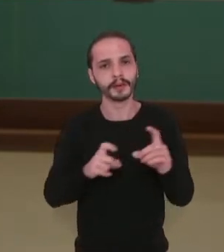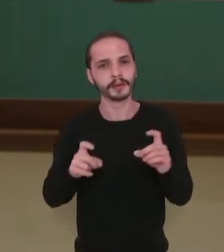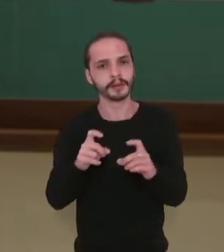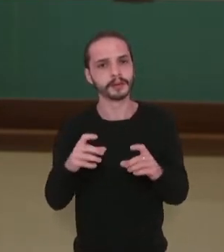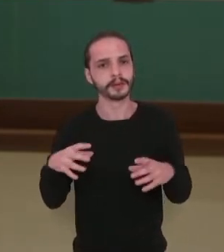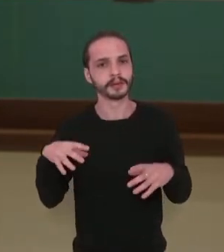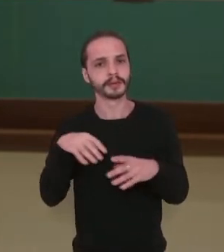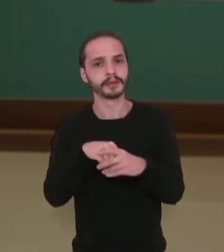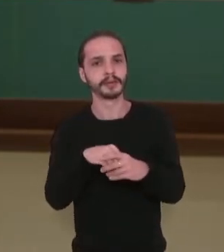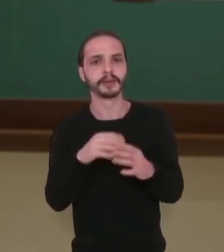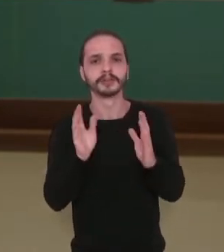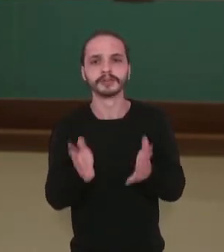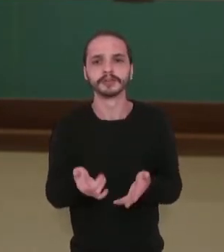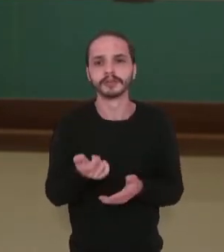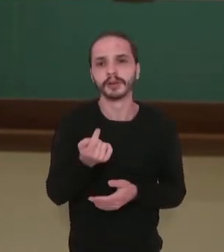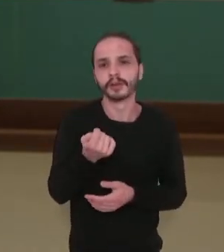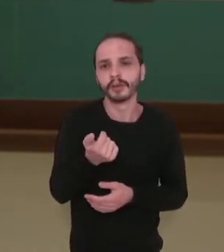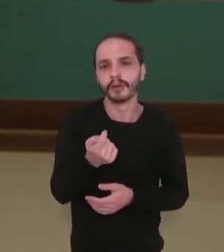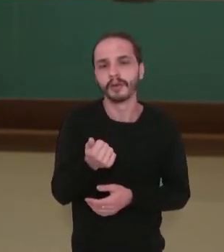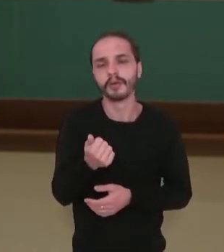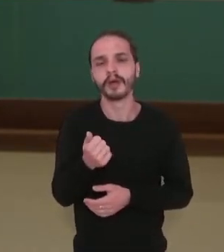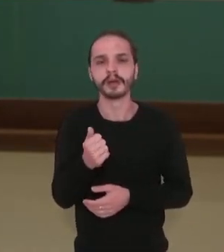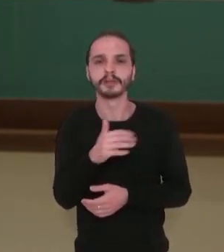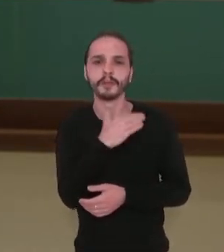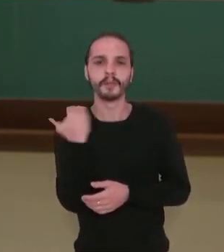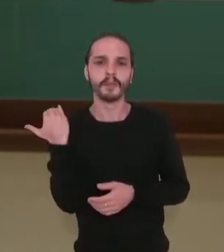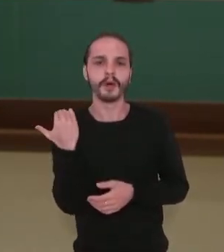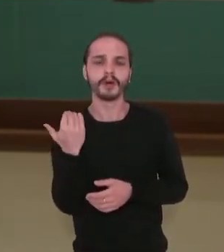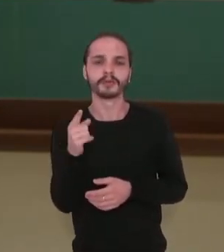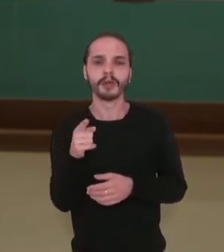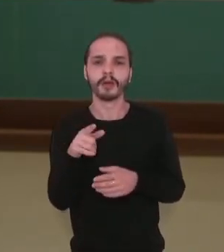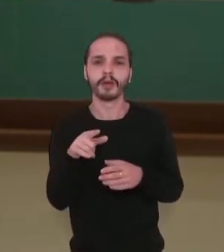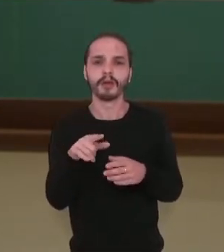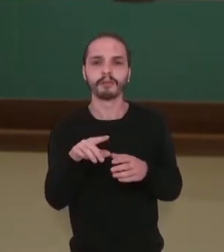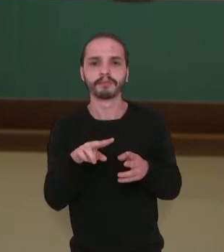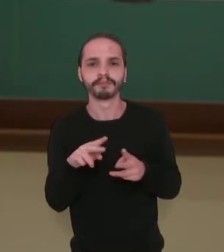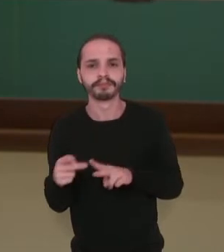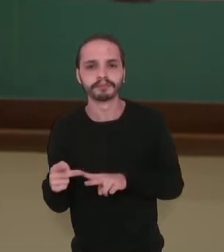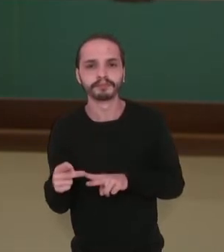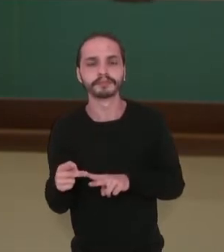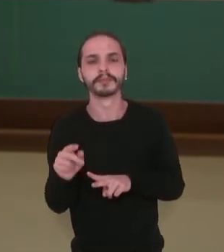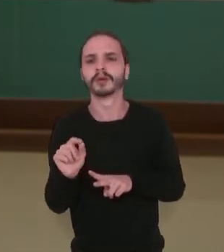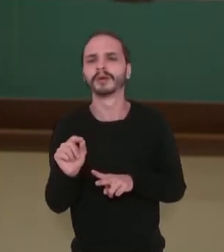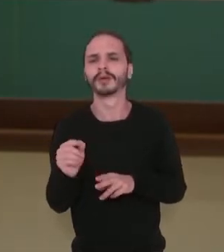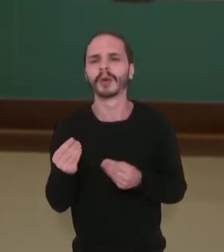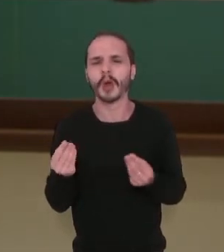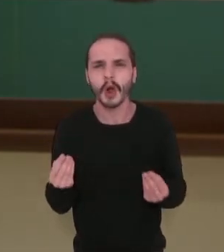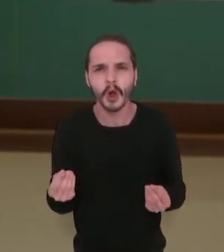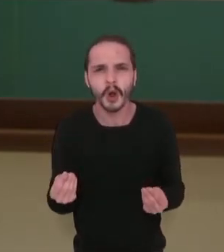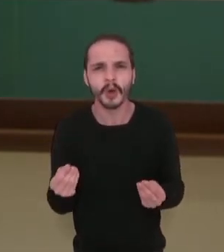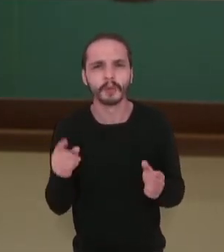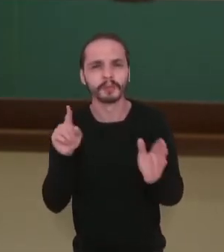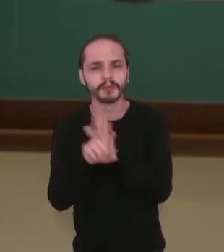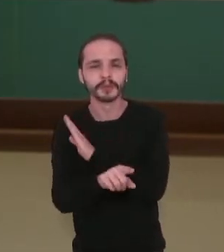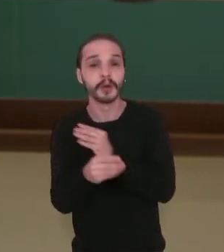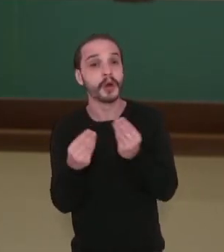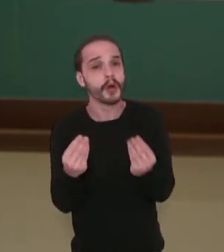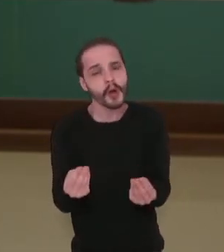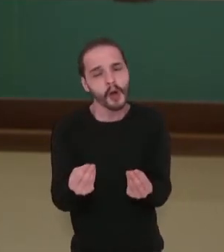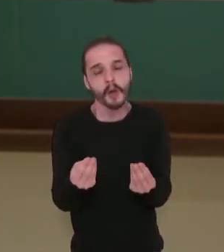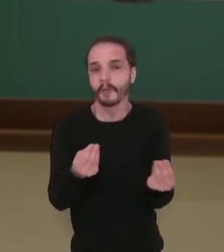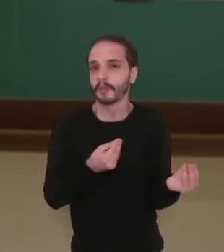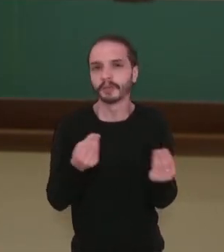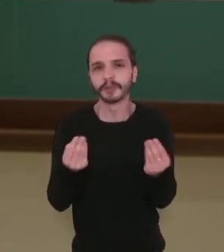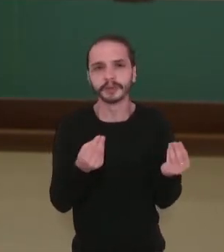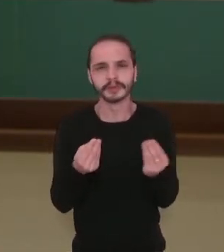praticamente mortos, que estão inativos. Mas professora, veja bem, Como que vai usar esses micro-organismos